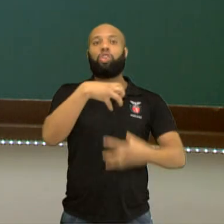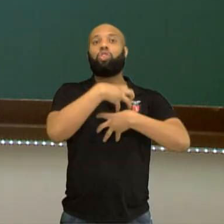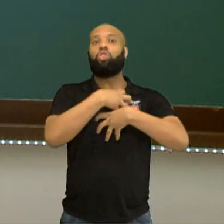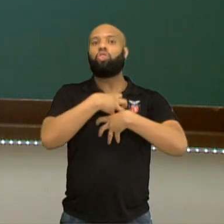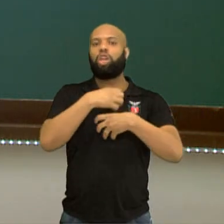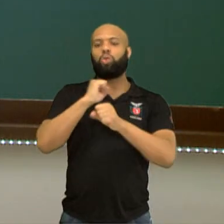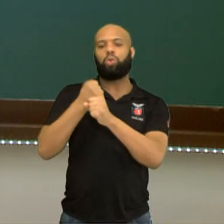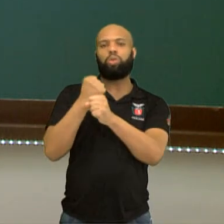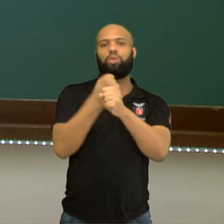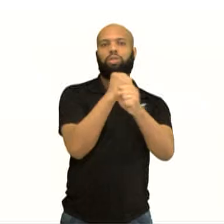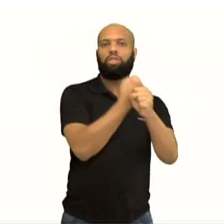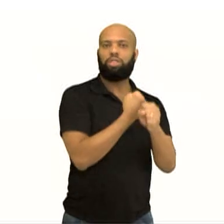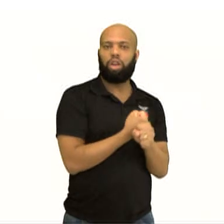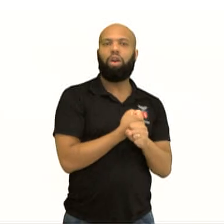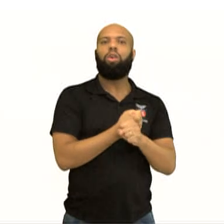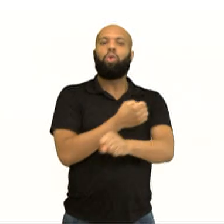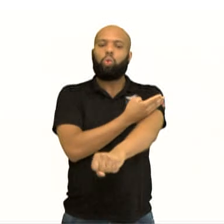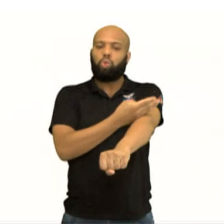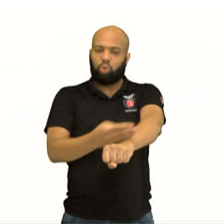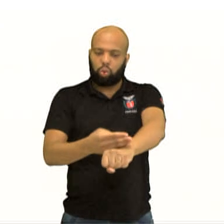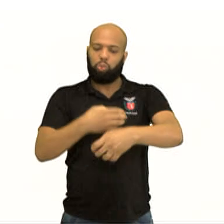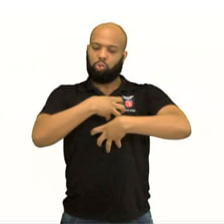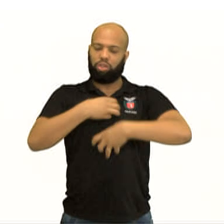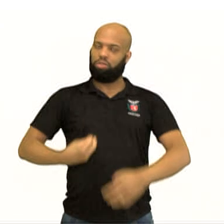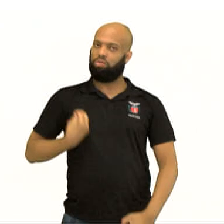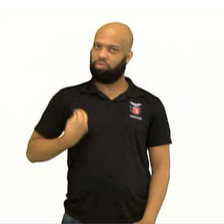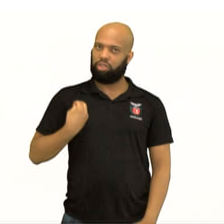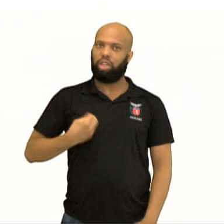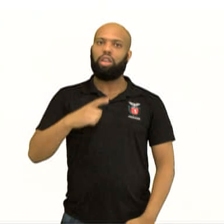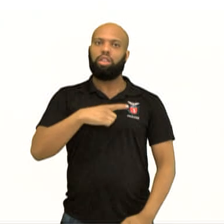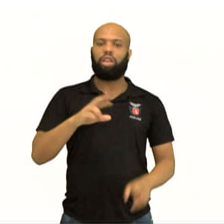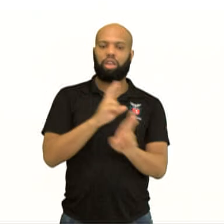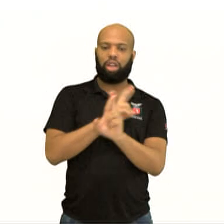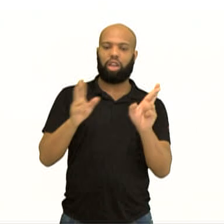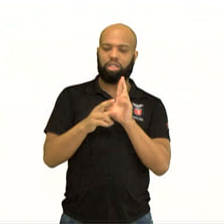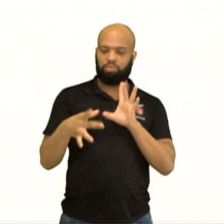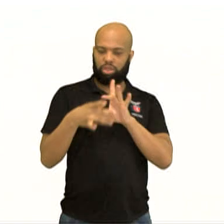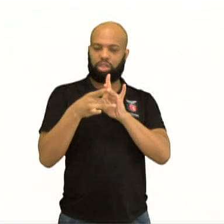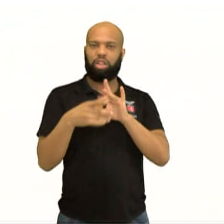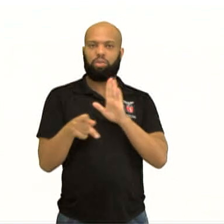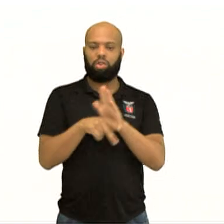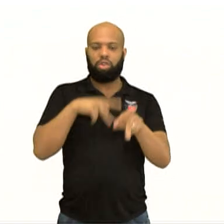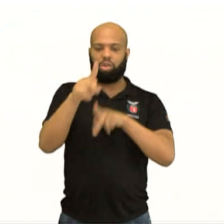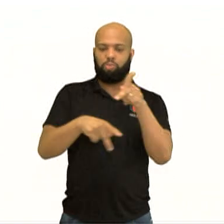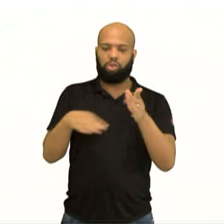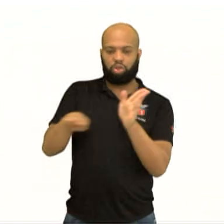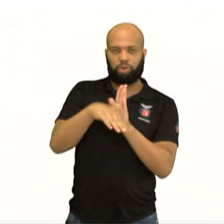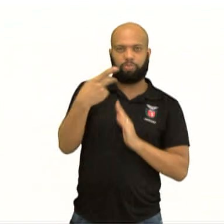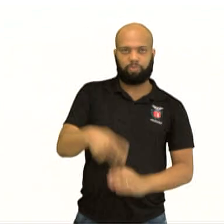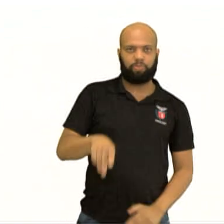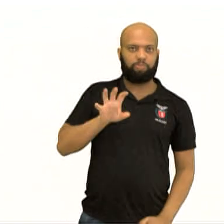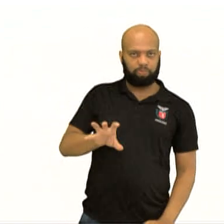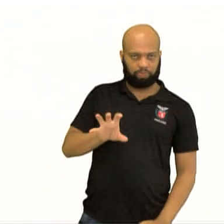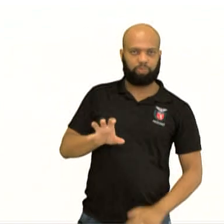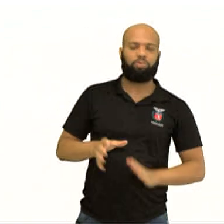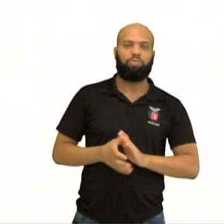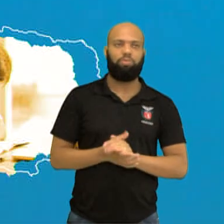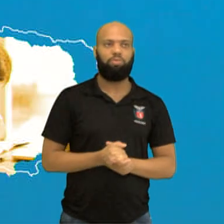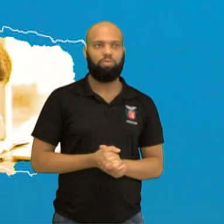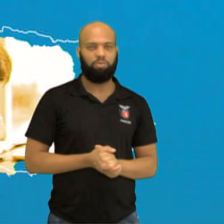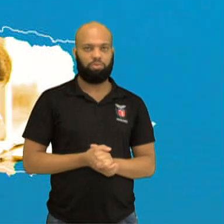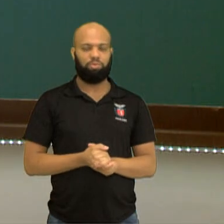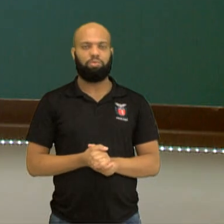das construções, hábitos, costumes que estão ligados ali aos povos que vieram para esta porção do território,